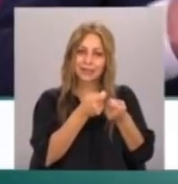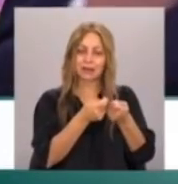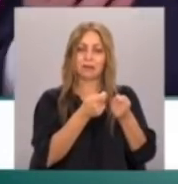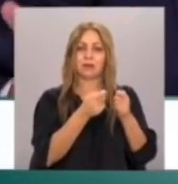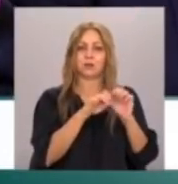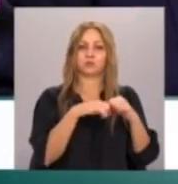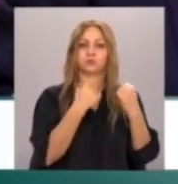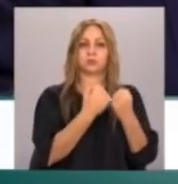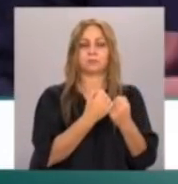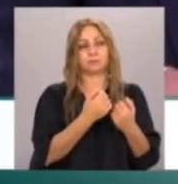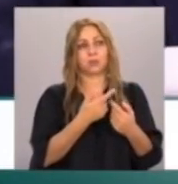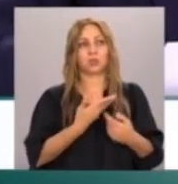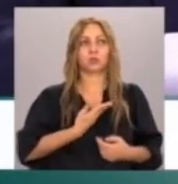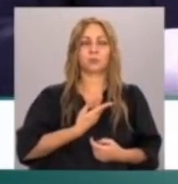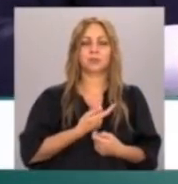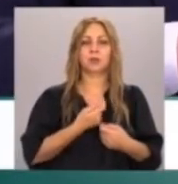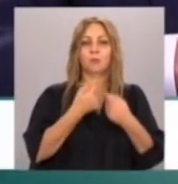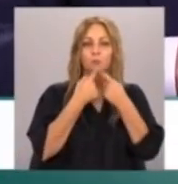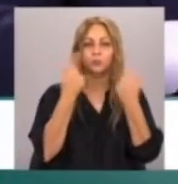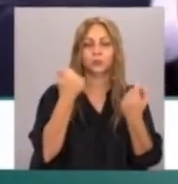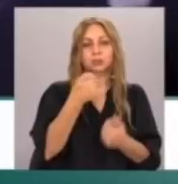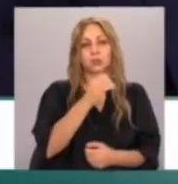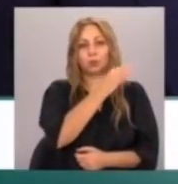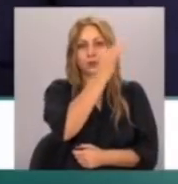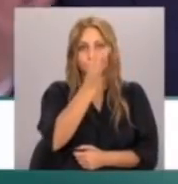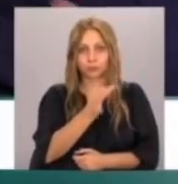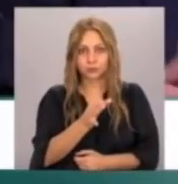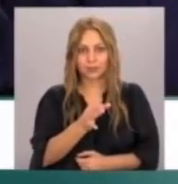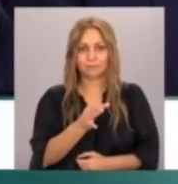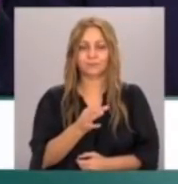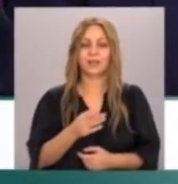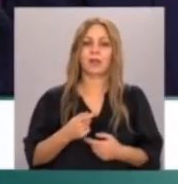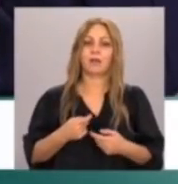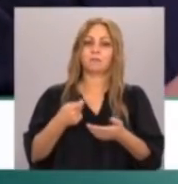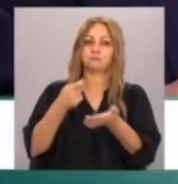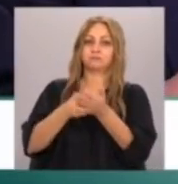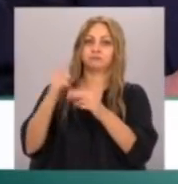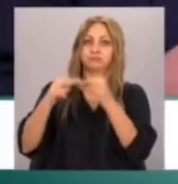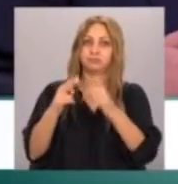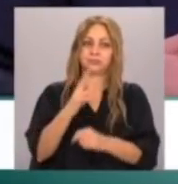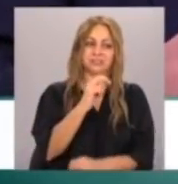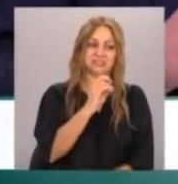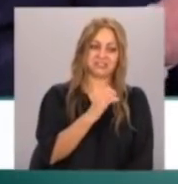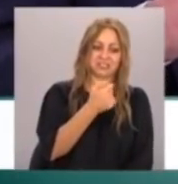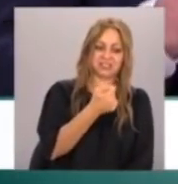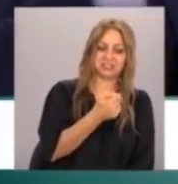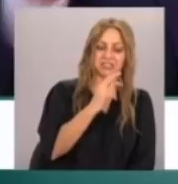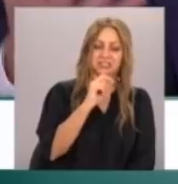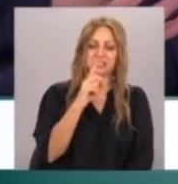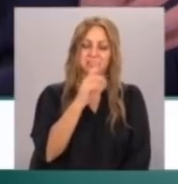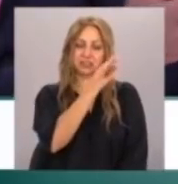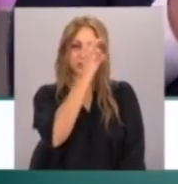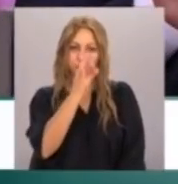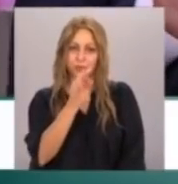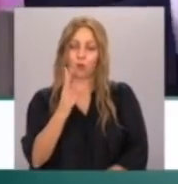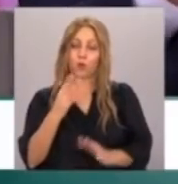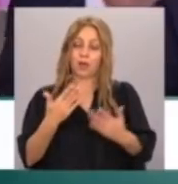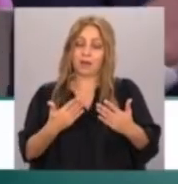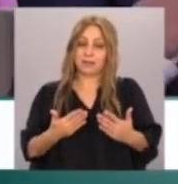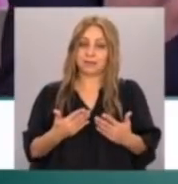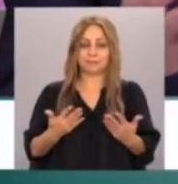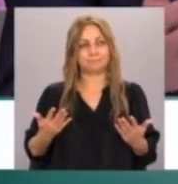pública representa quase cinquenta por cento produtos quando a carga fiscal apresenta 35/36 por cento do do produto quando estamos nesse patamar